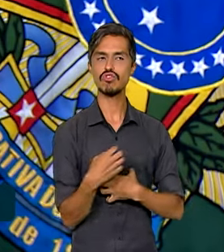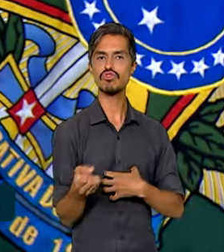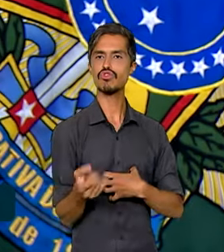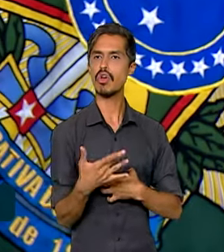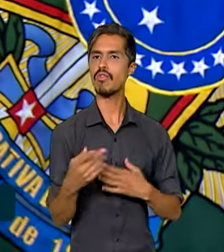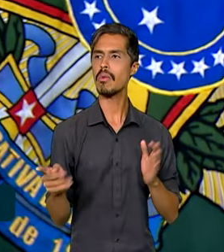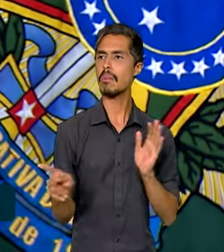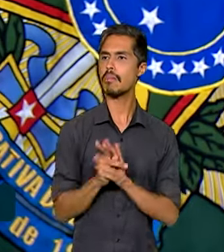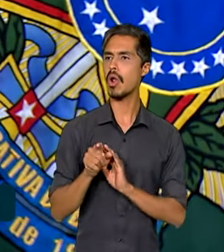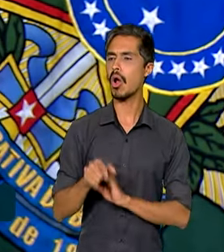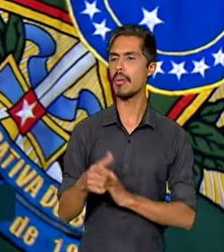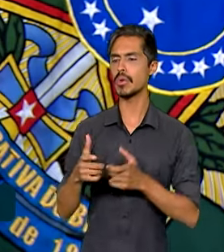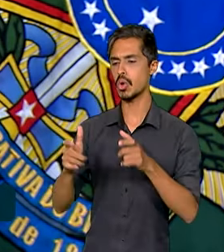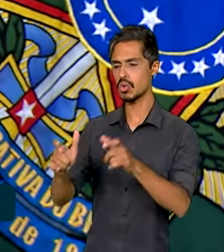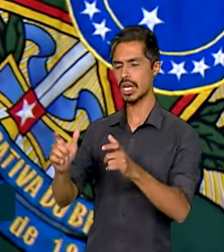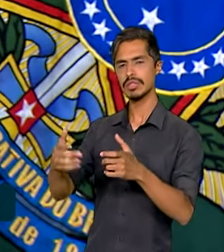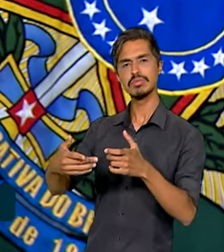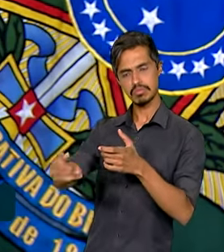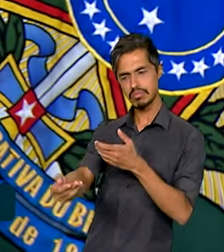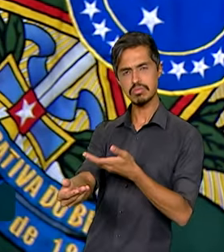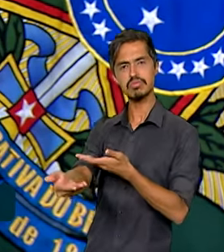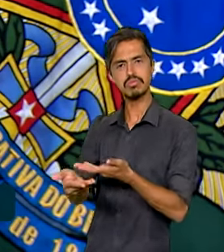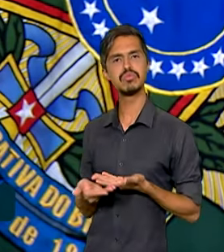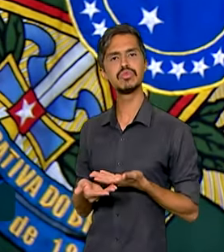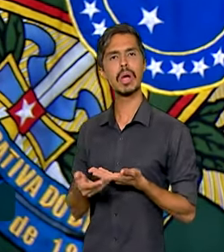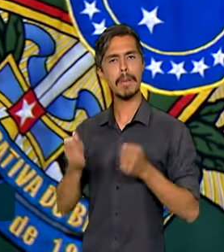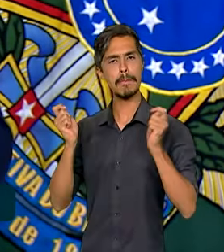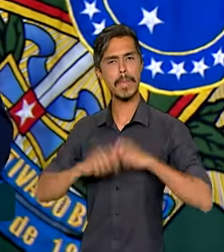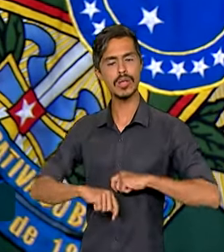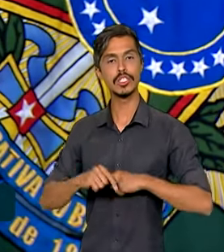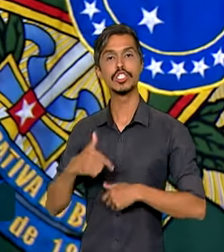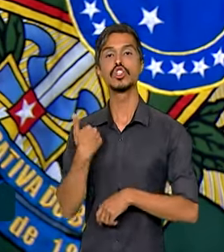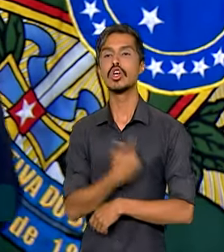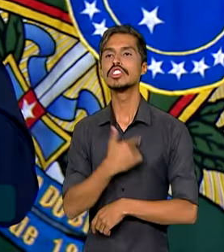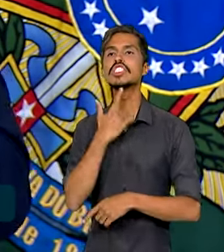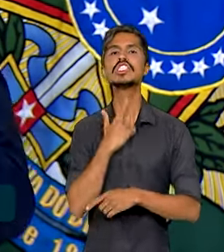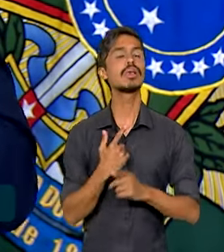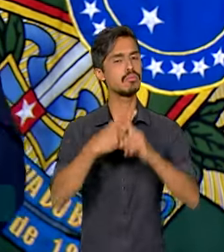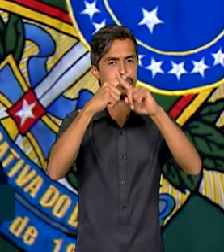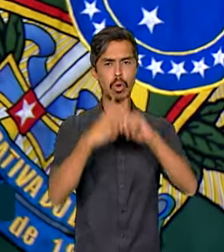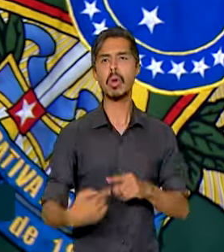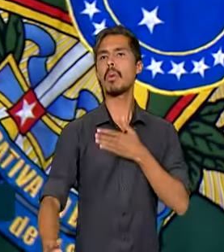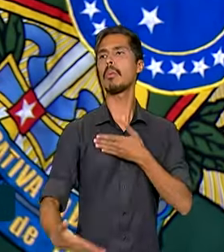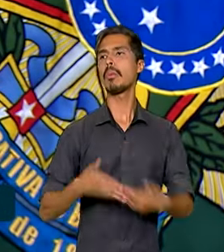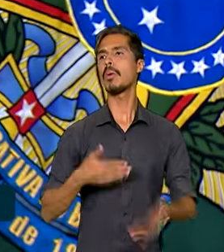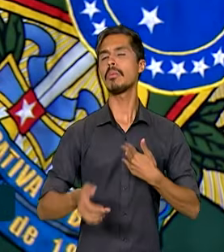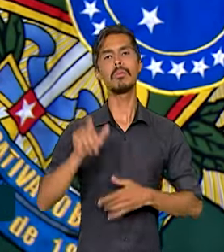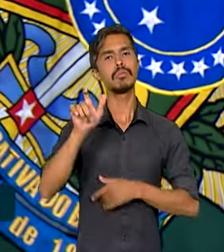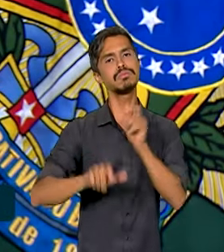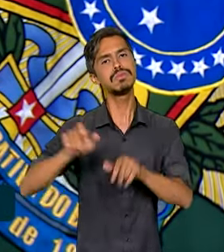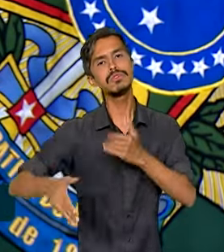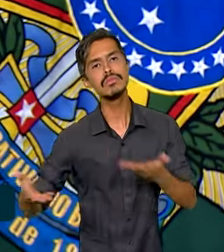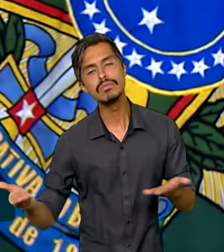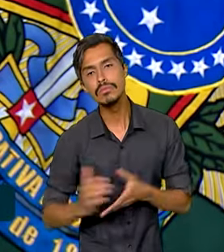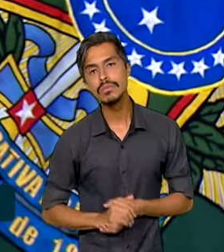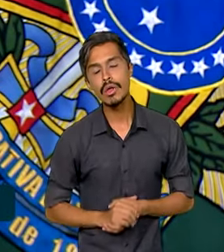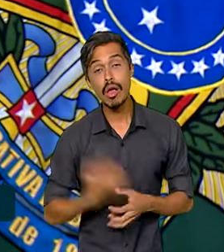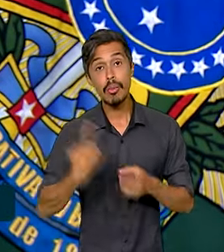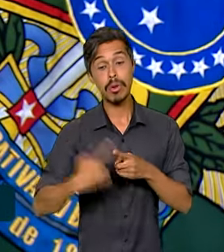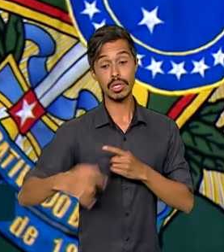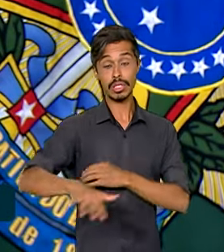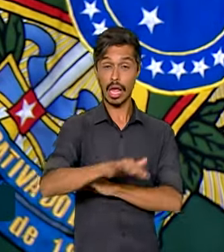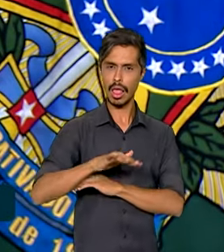berçário dos investimentos e queremos competir com quem quer que seja porque nessa